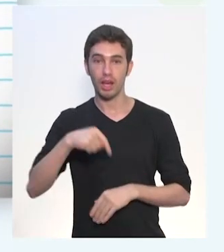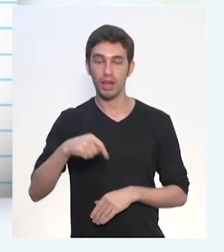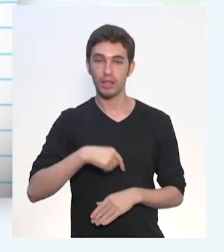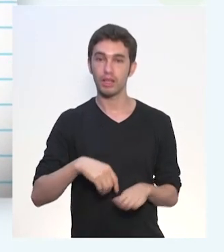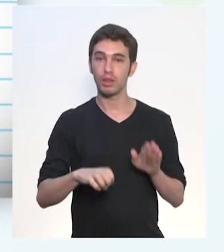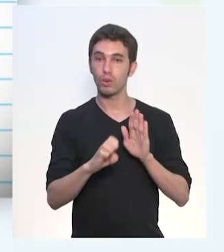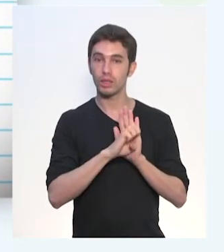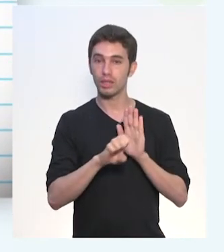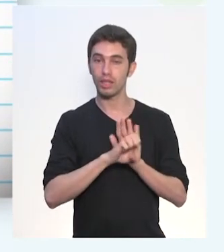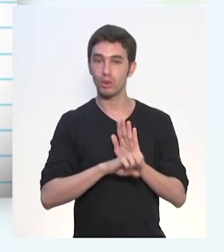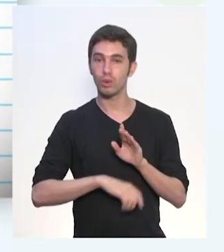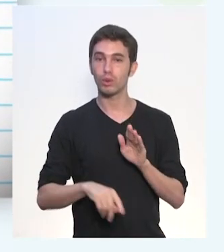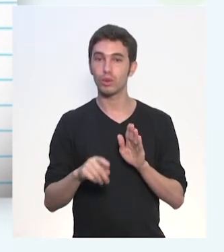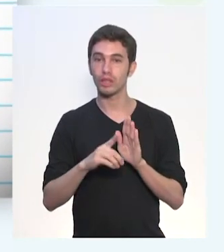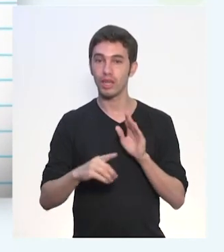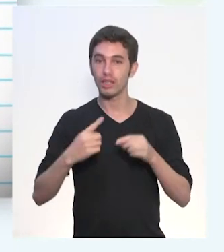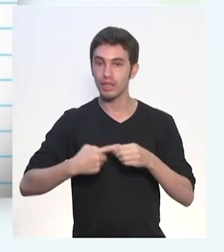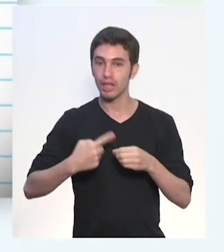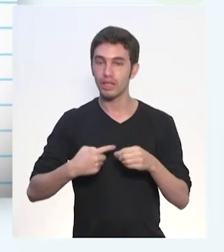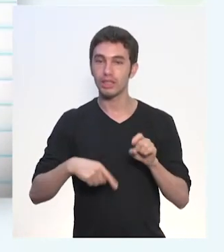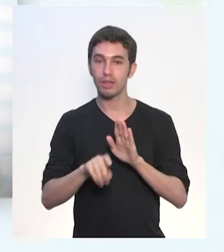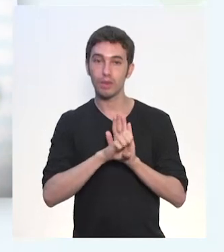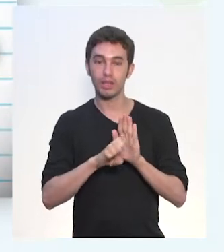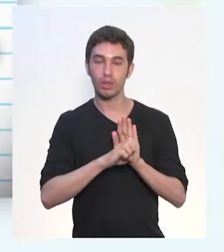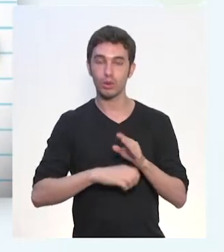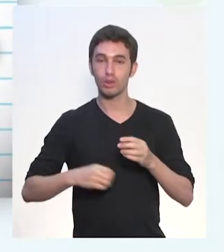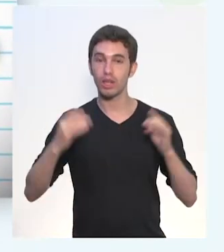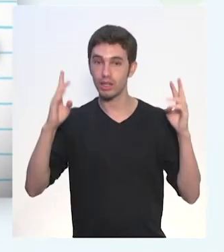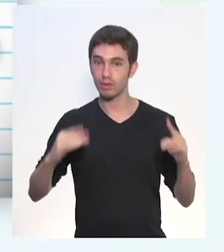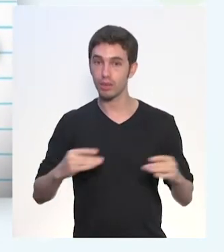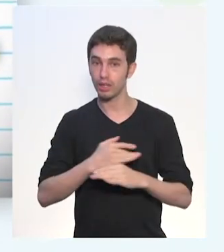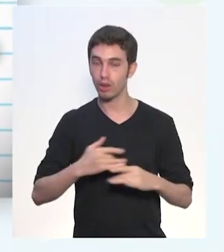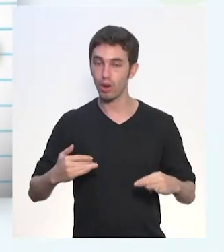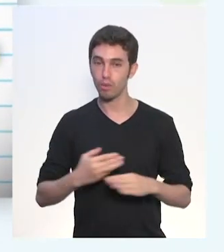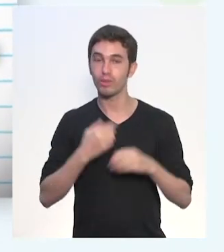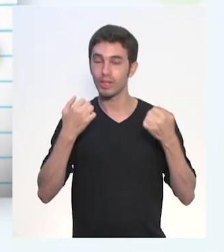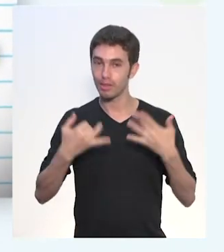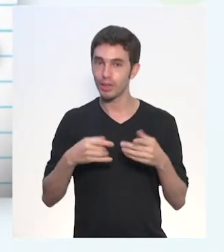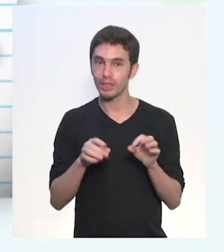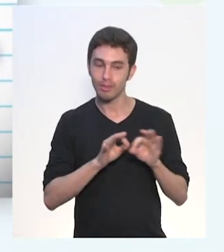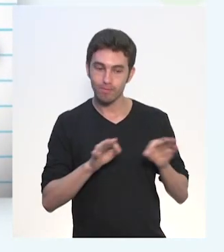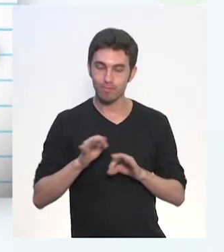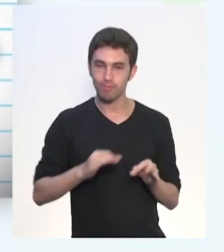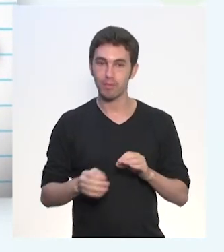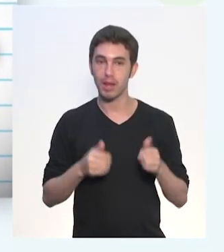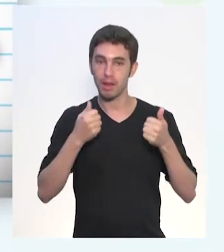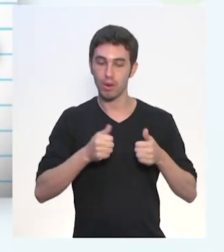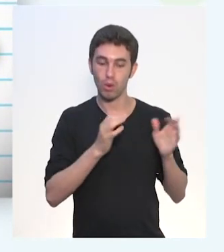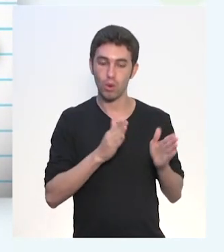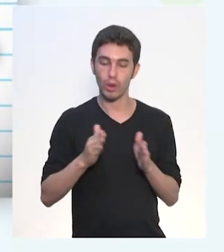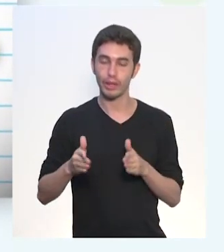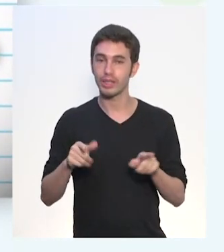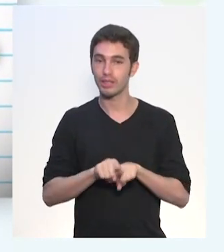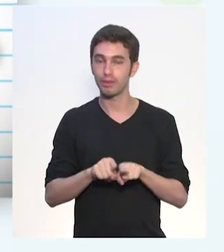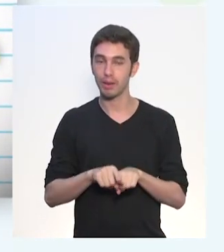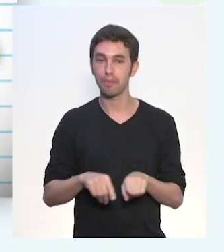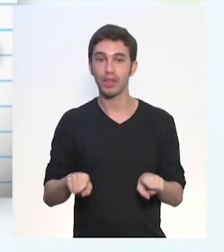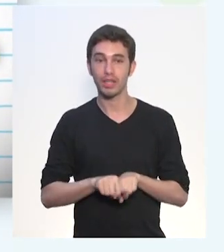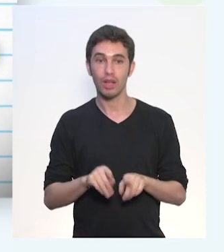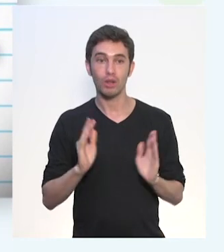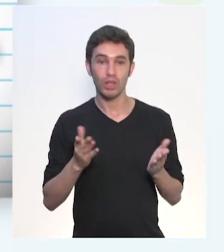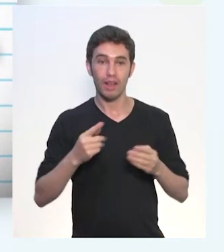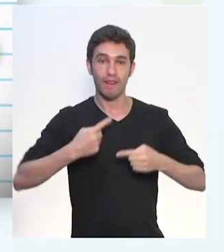na definição dos planos de gestão das cidades. Com o crescimento desordenado das cidades para acomodar novos habitantes e a falta de